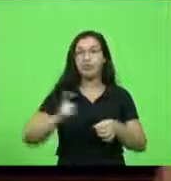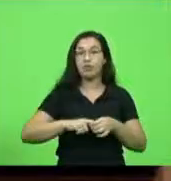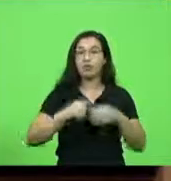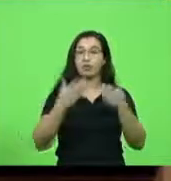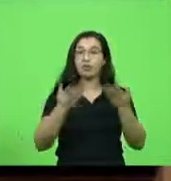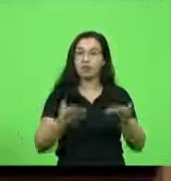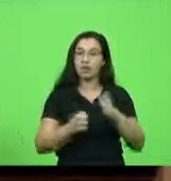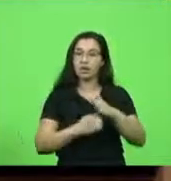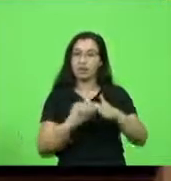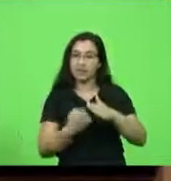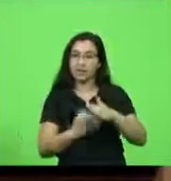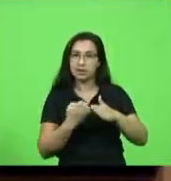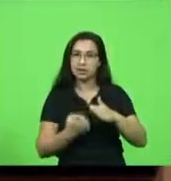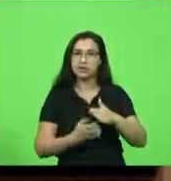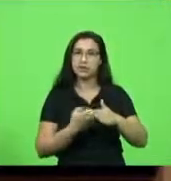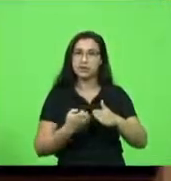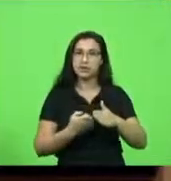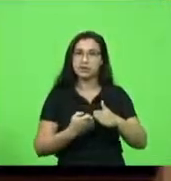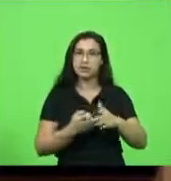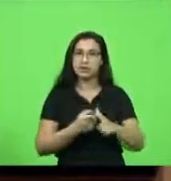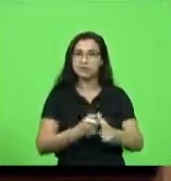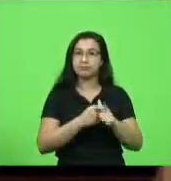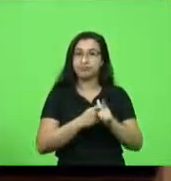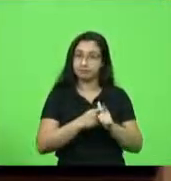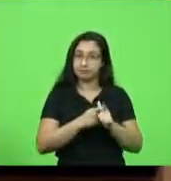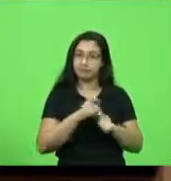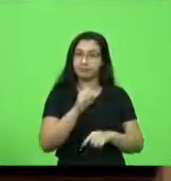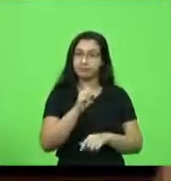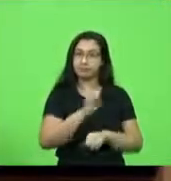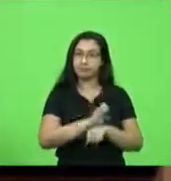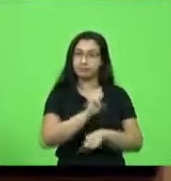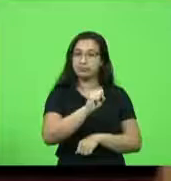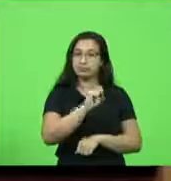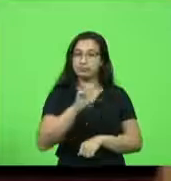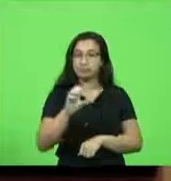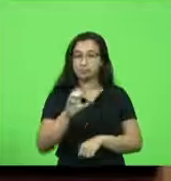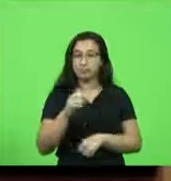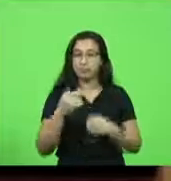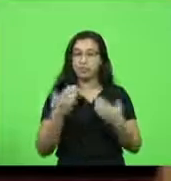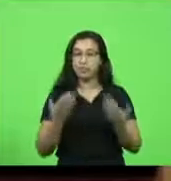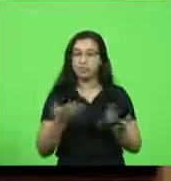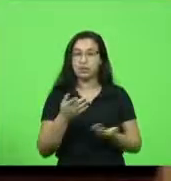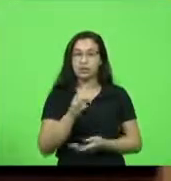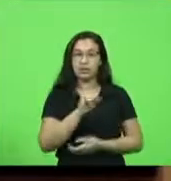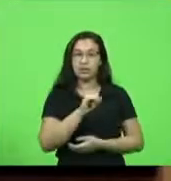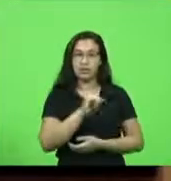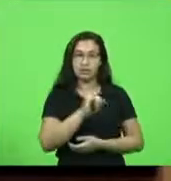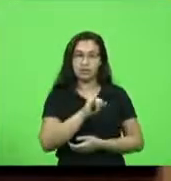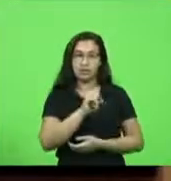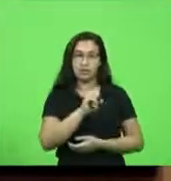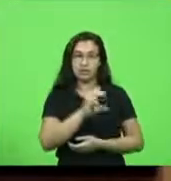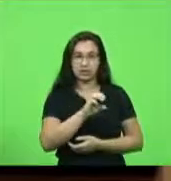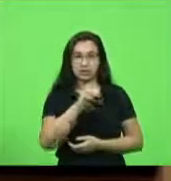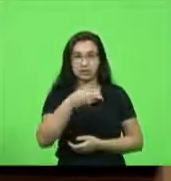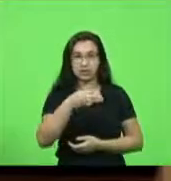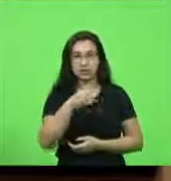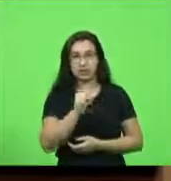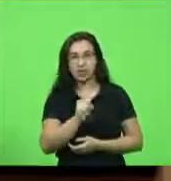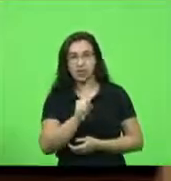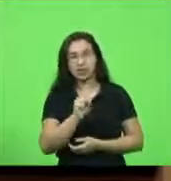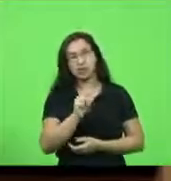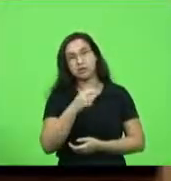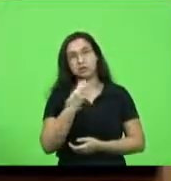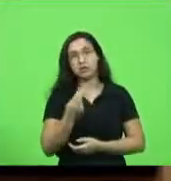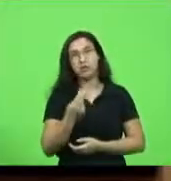que está devendo para o Estado de Santa Catarina, ou seja, através de ICMS, ou seja, através de um